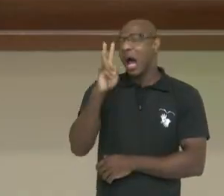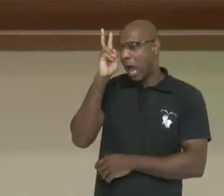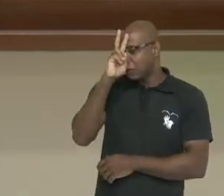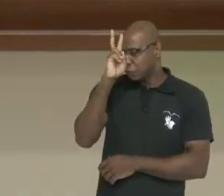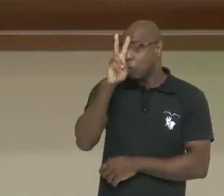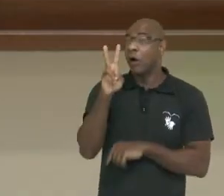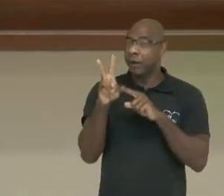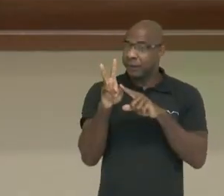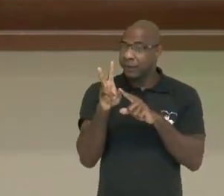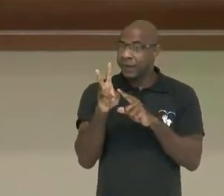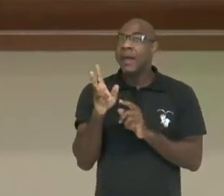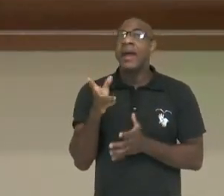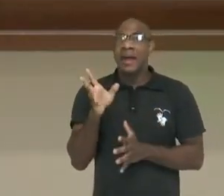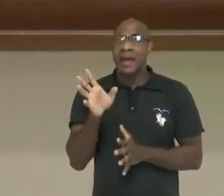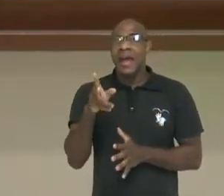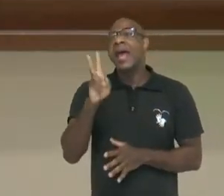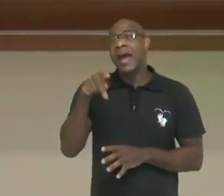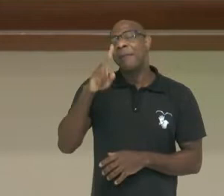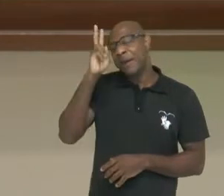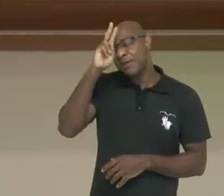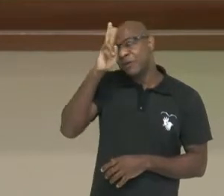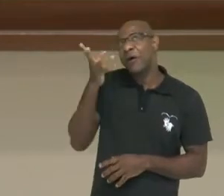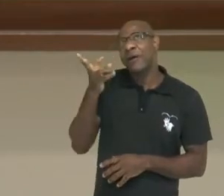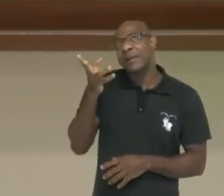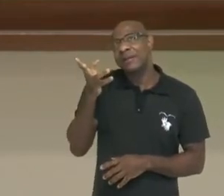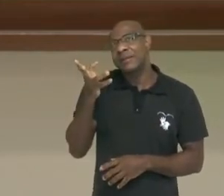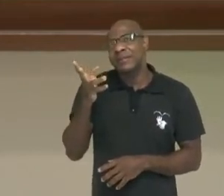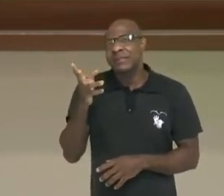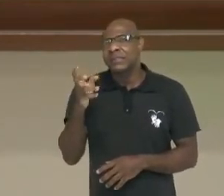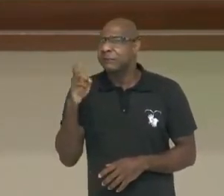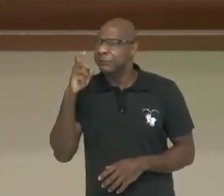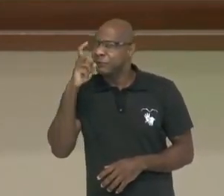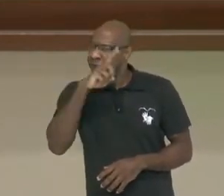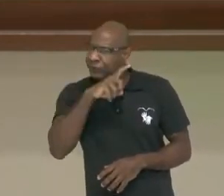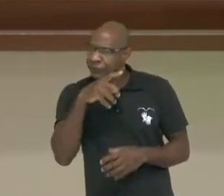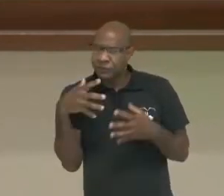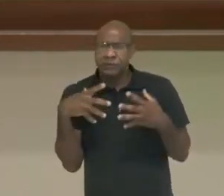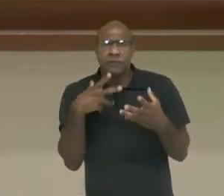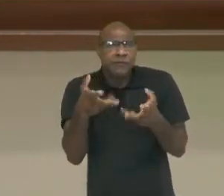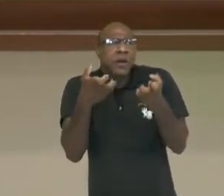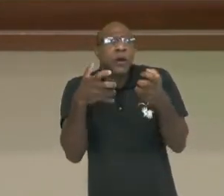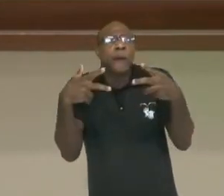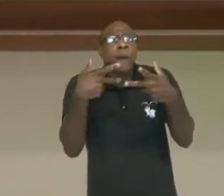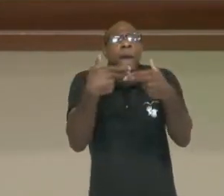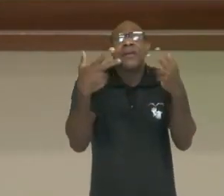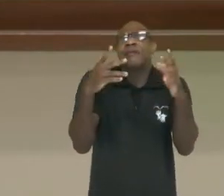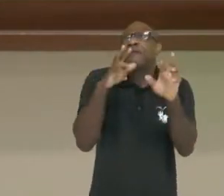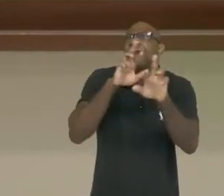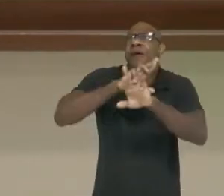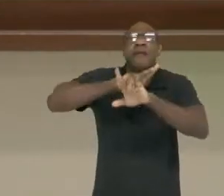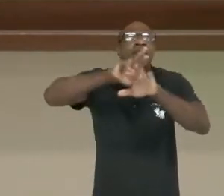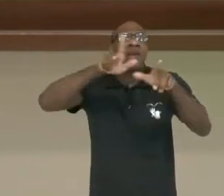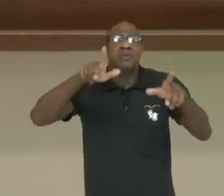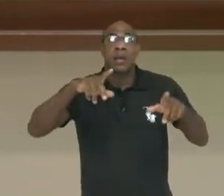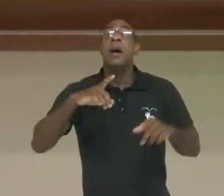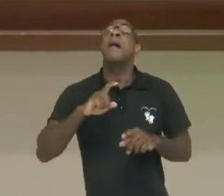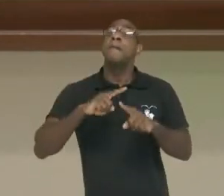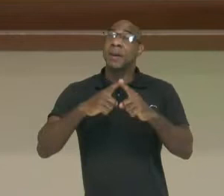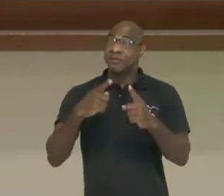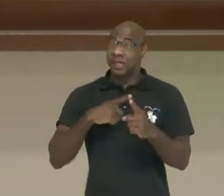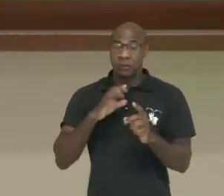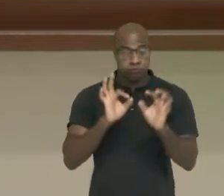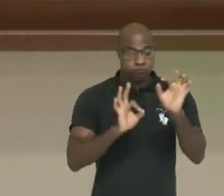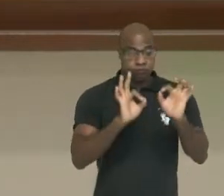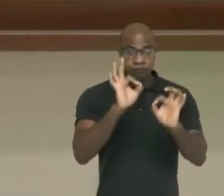ela sendo uma história completamente louca, de ver um monte de coisas diferentes, ela tem uma organização textual,